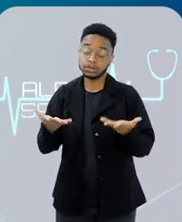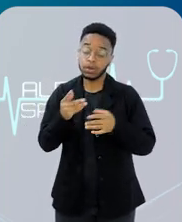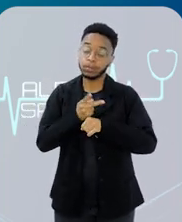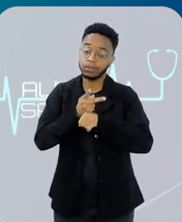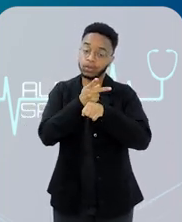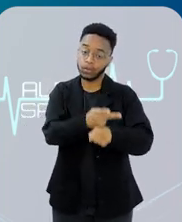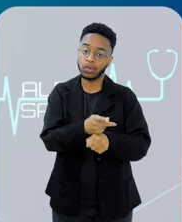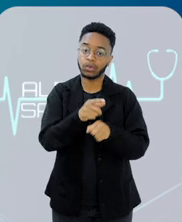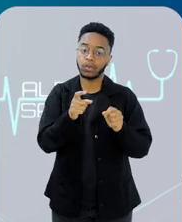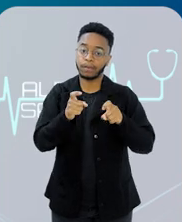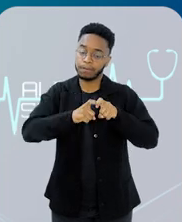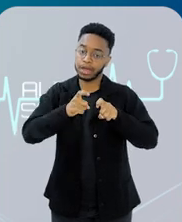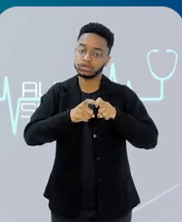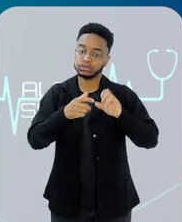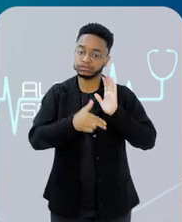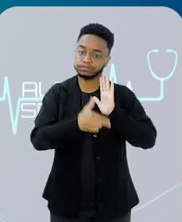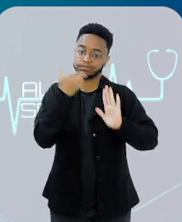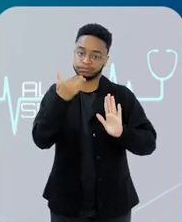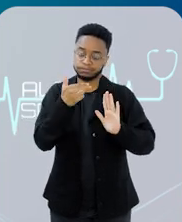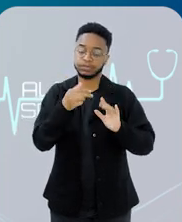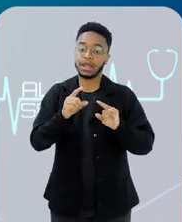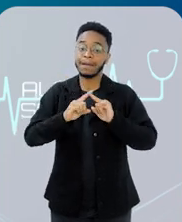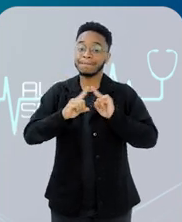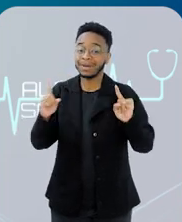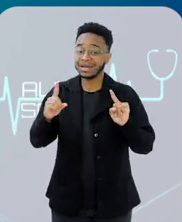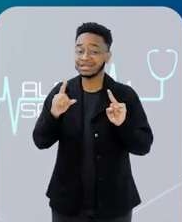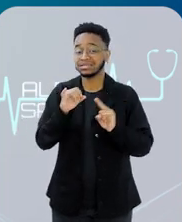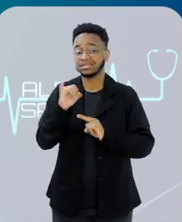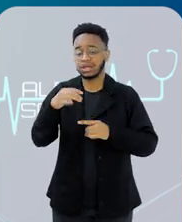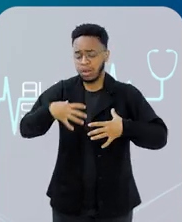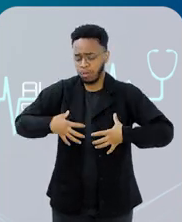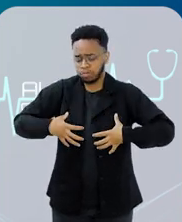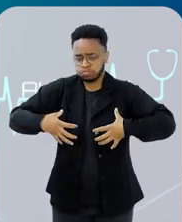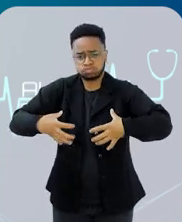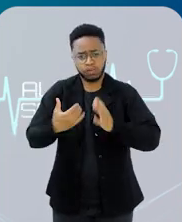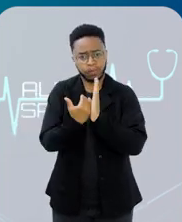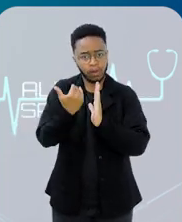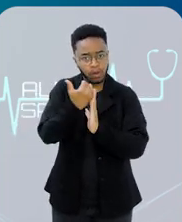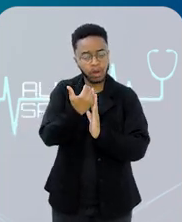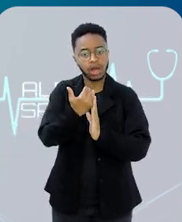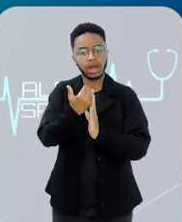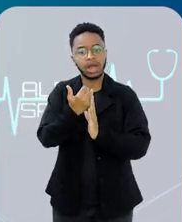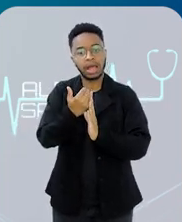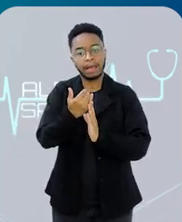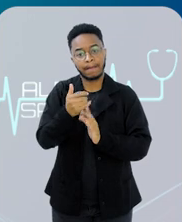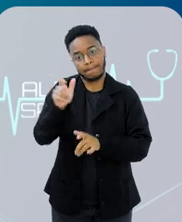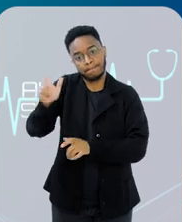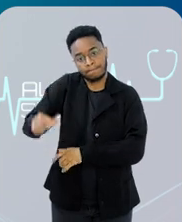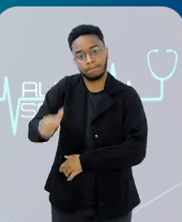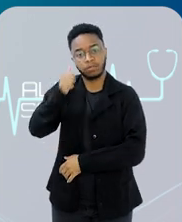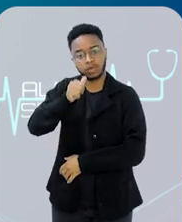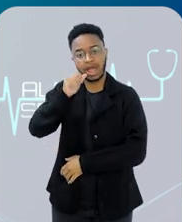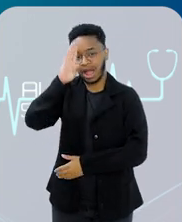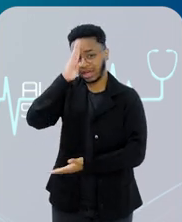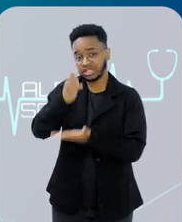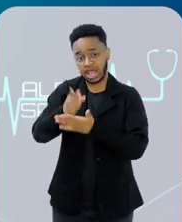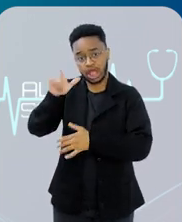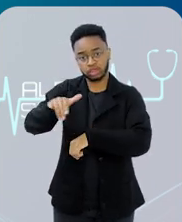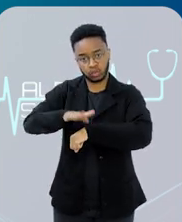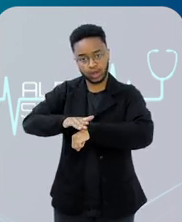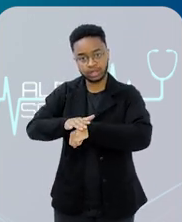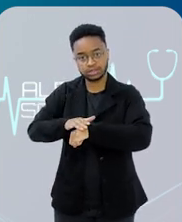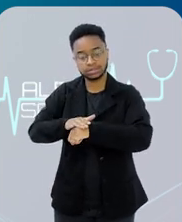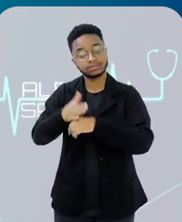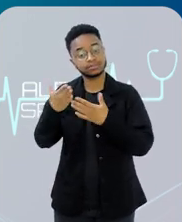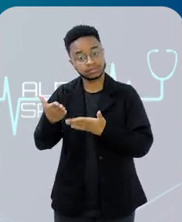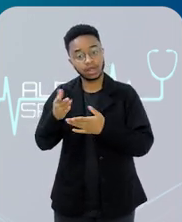procurar o cirurgião plástico. Mas quando essa mama é extremamente volumosa e ela acredita que isso seja uma patologia, uma